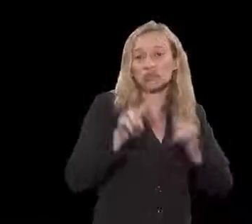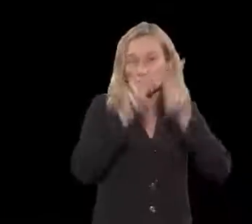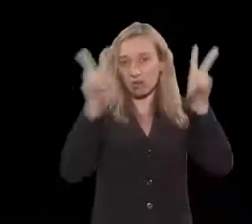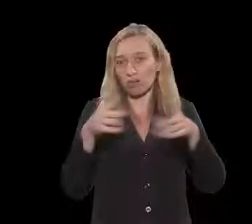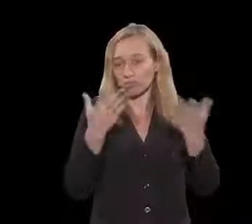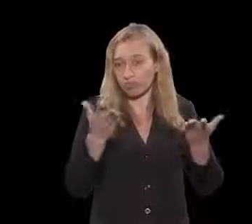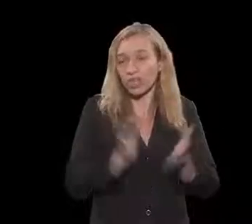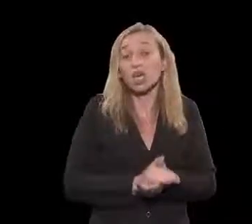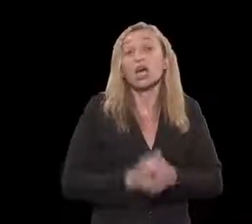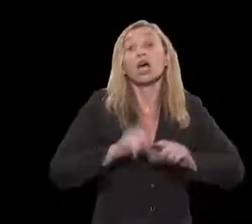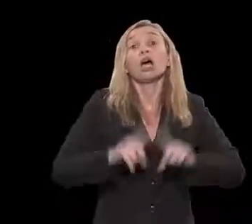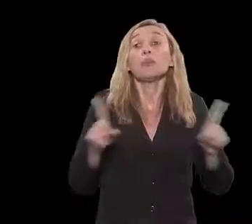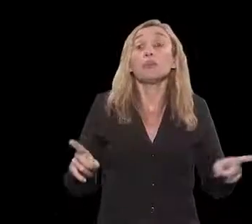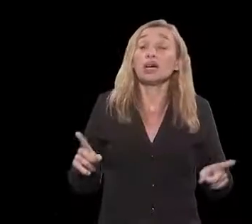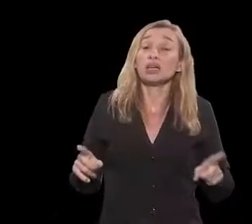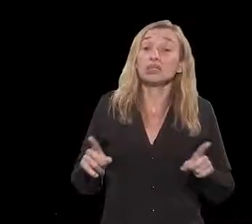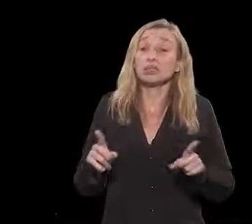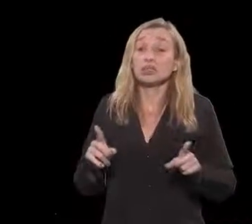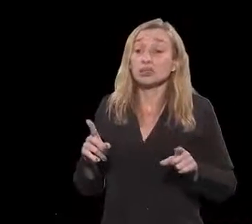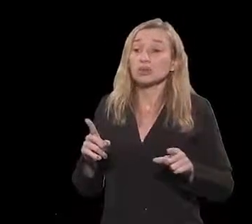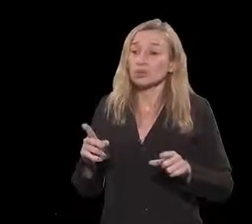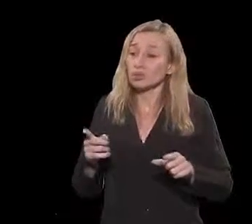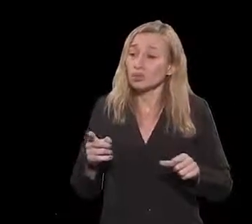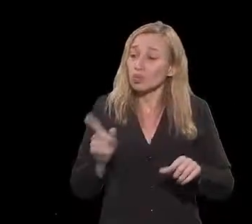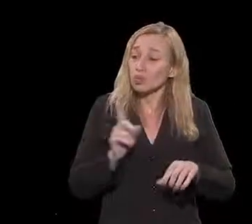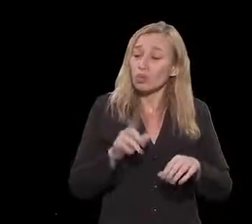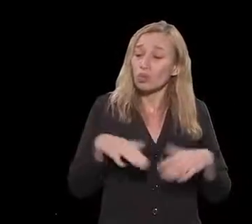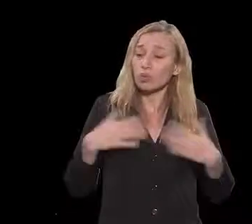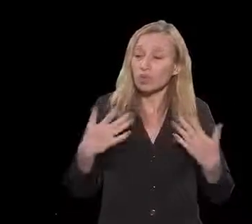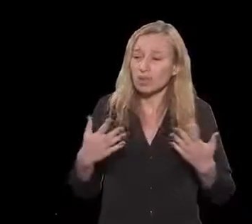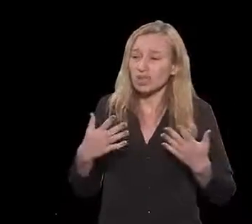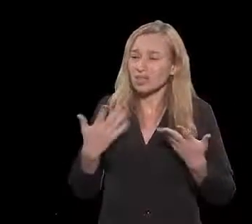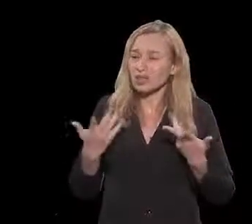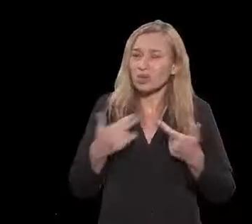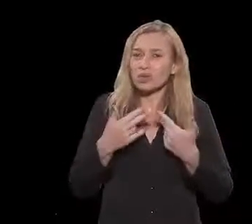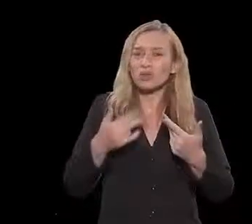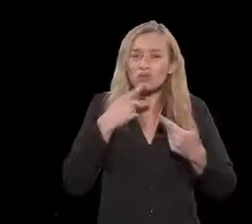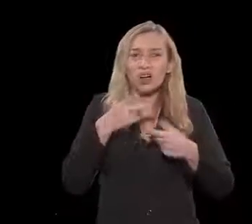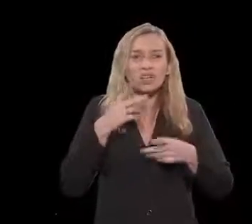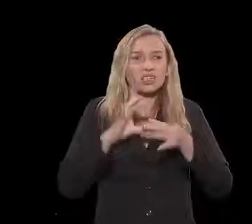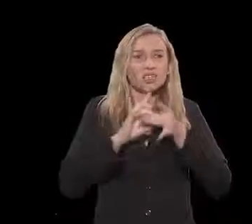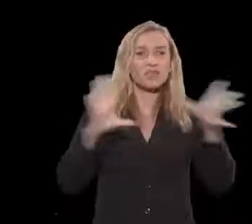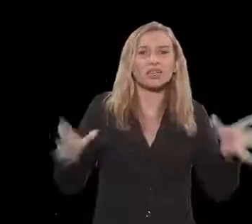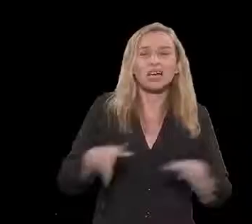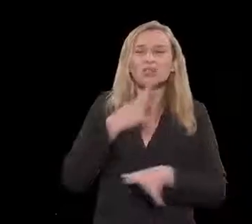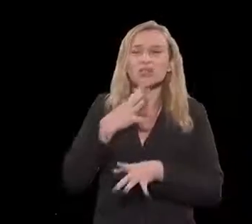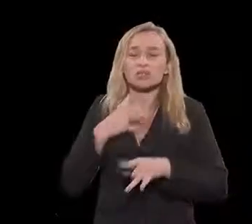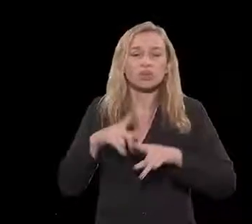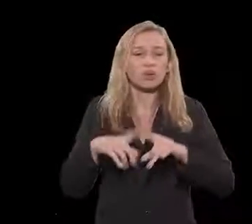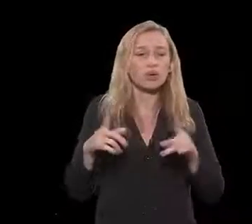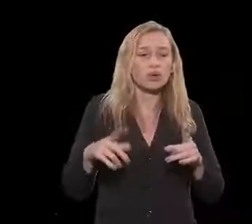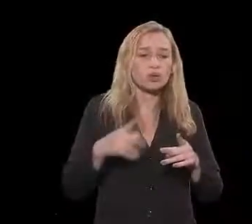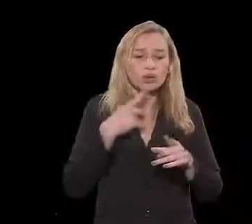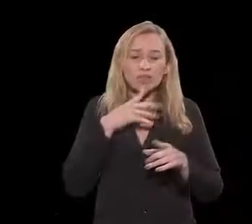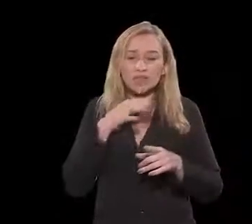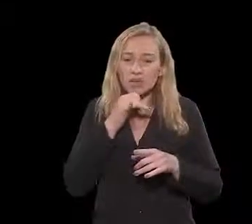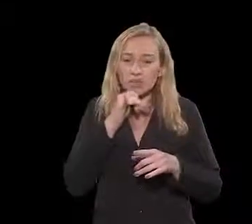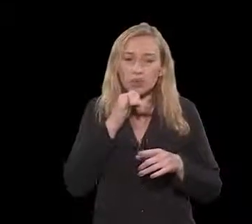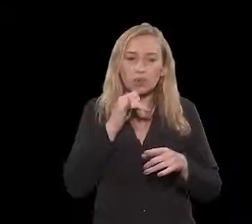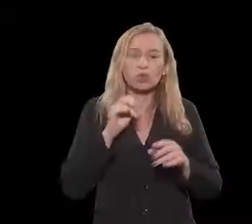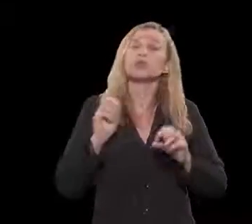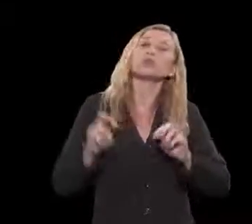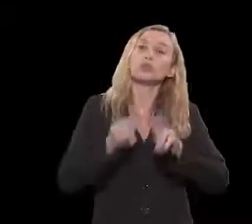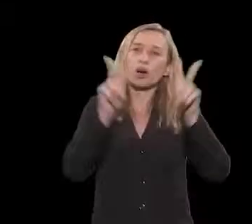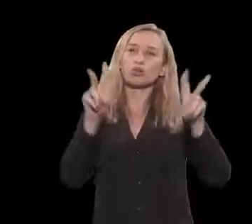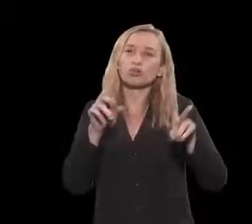com ela e tal. E quando eu tô... Essa coisa que eu falei, né? Liberdade é conhecimento, né? E quando eu tô, por exemplo,